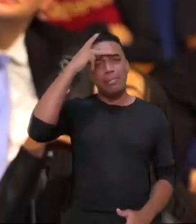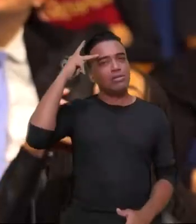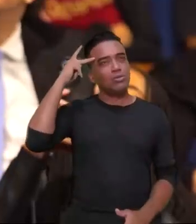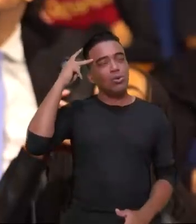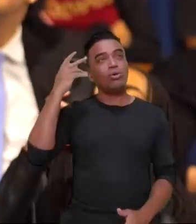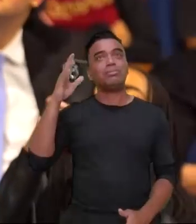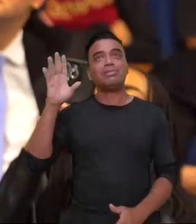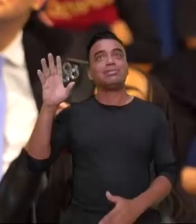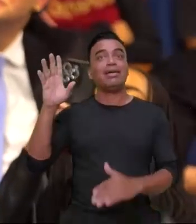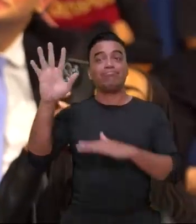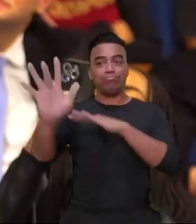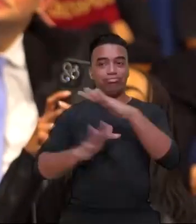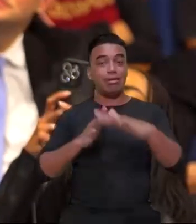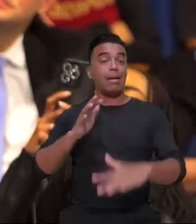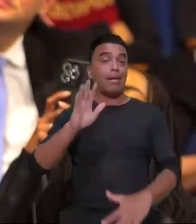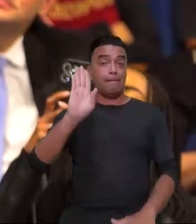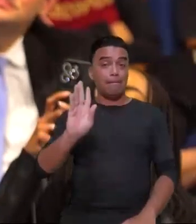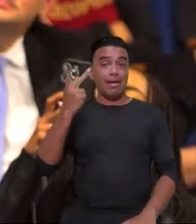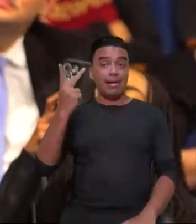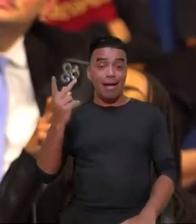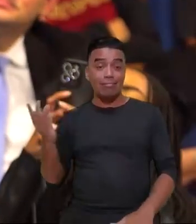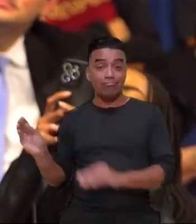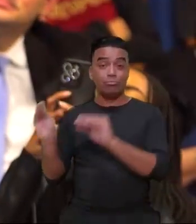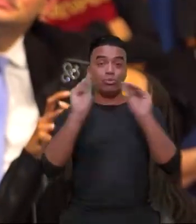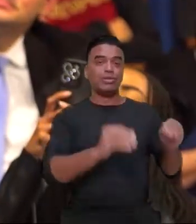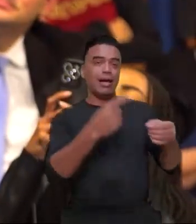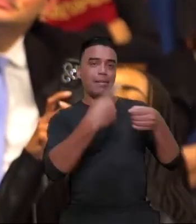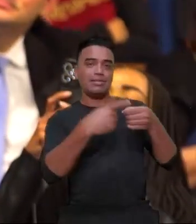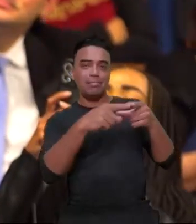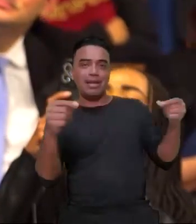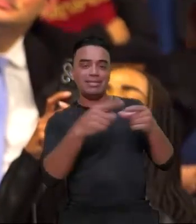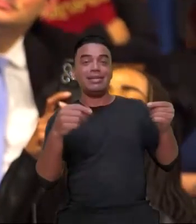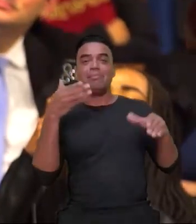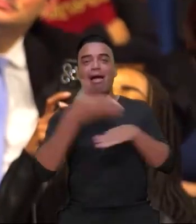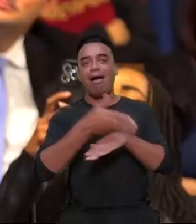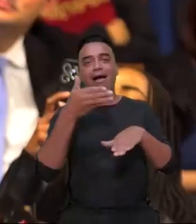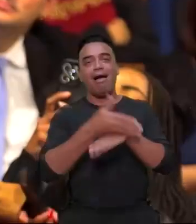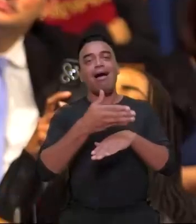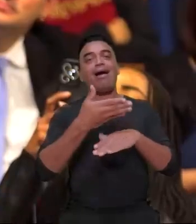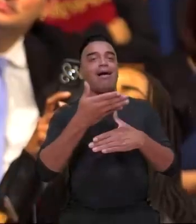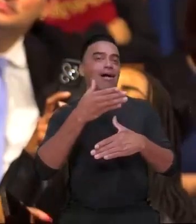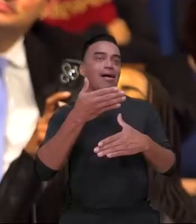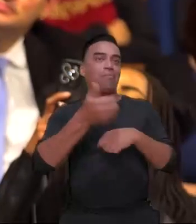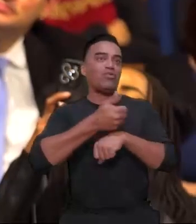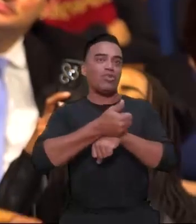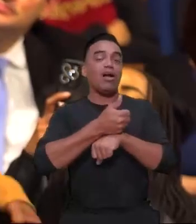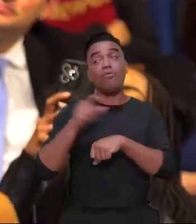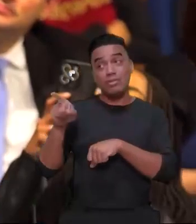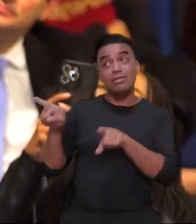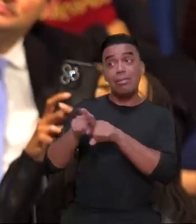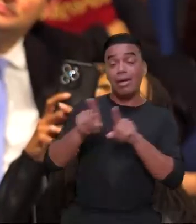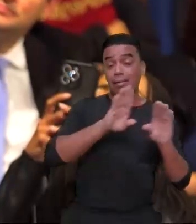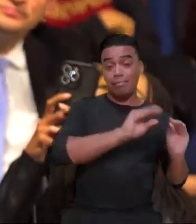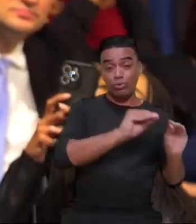que migrar de BH aqui para Brasília para ter a possibilidade de ascensão profissional. Você é uma mulher que também teve que